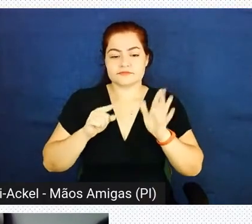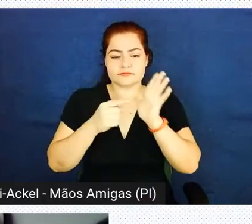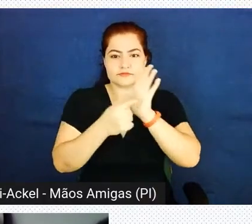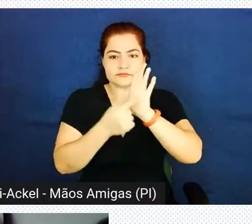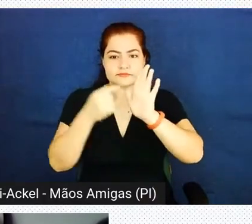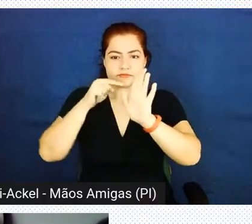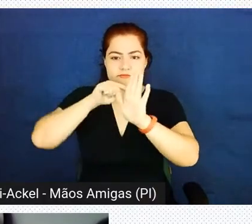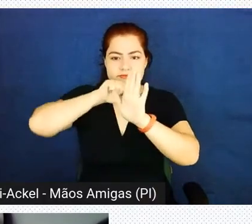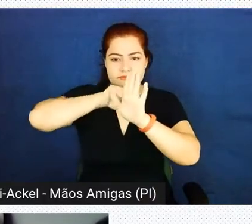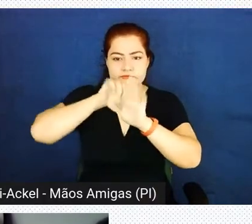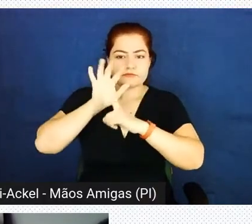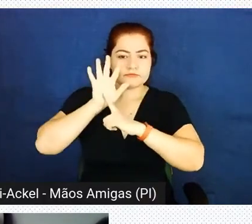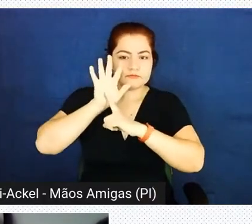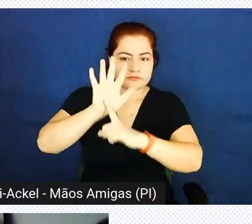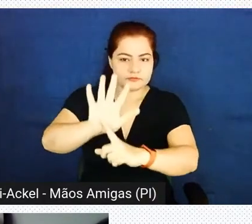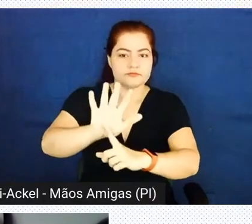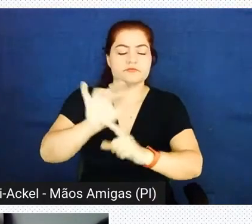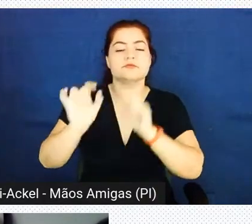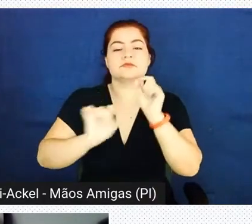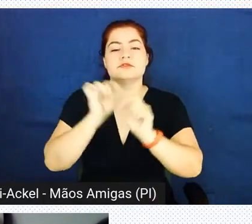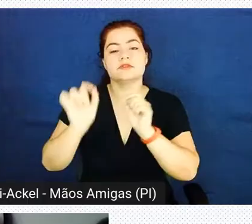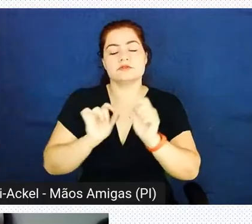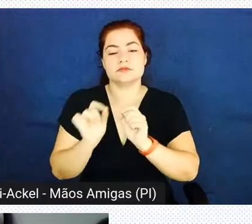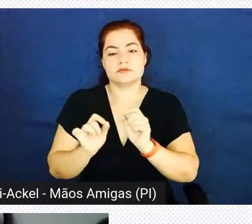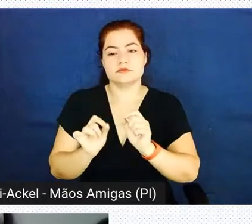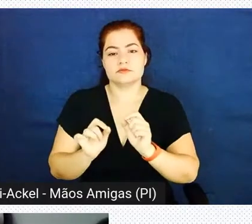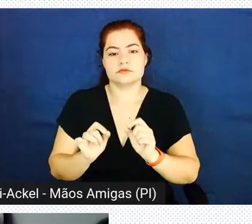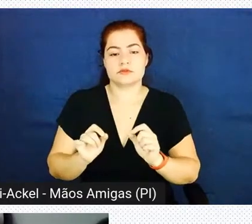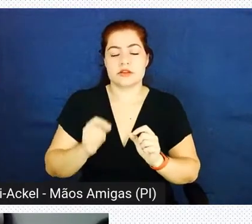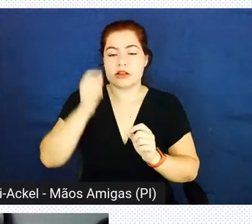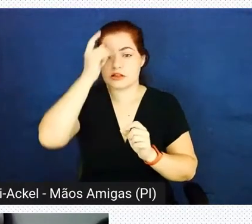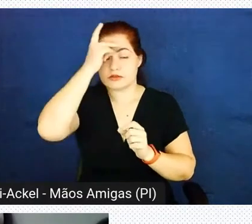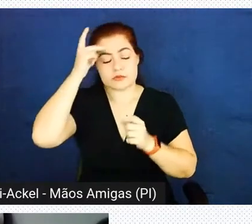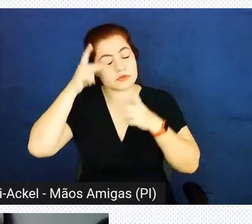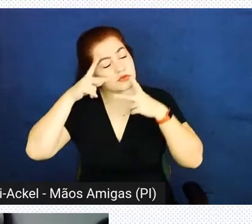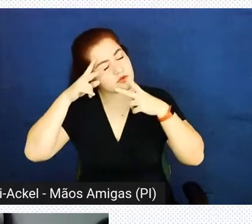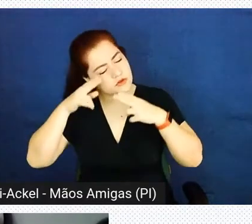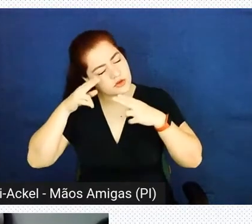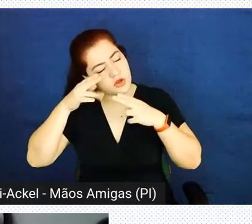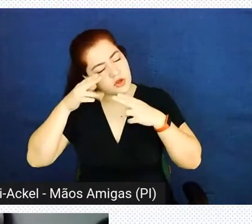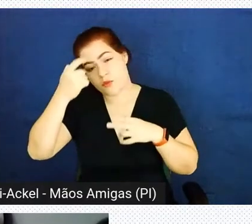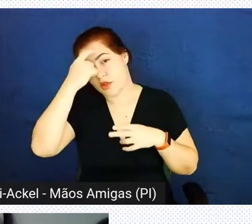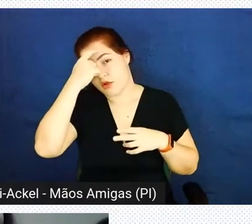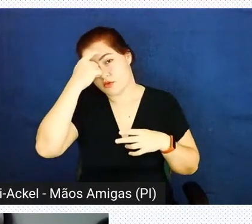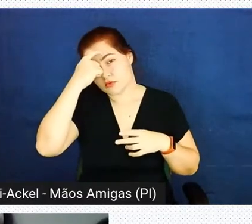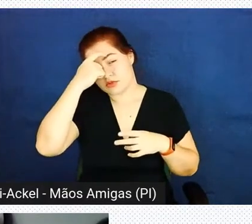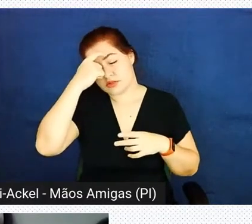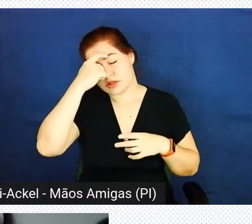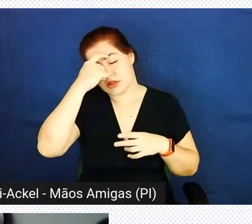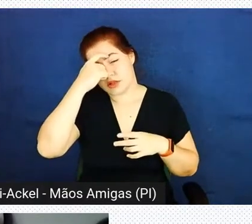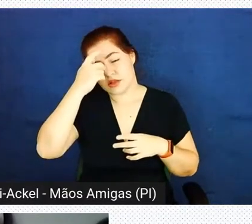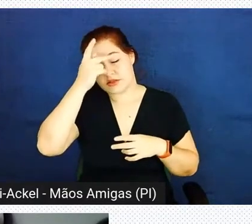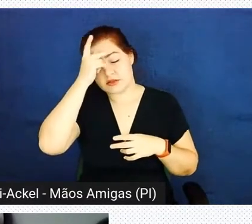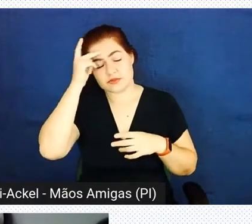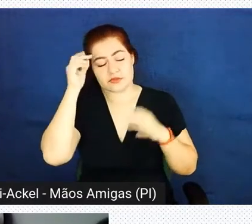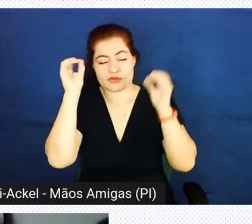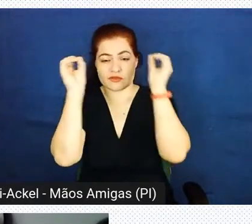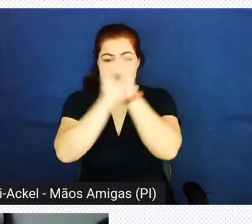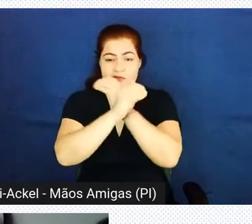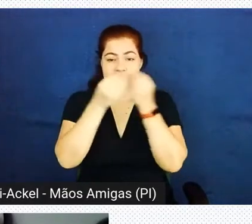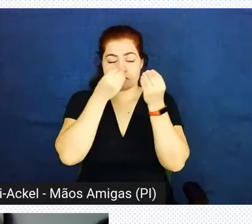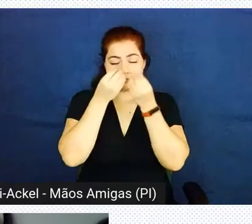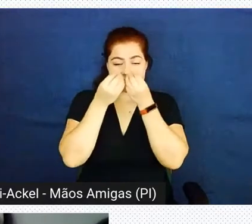que ela faz com aqueles que dormem na consciência, com aqueles que são